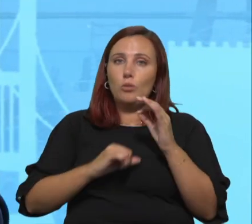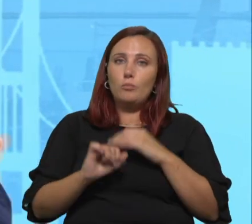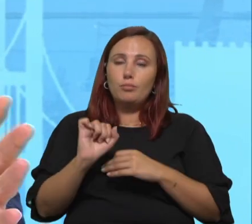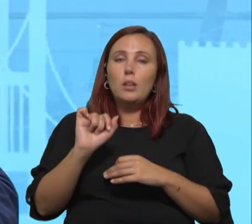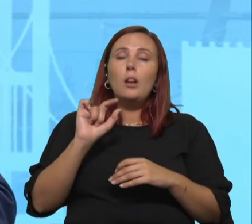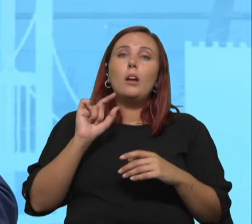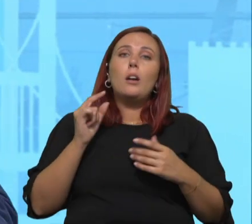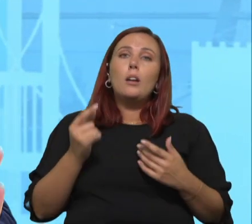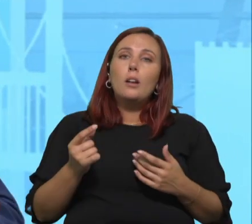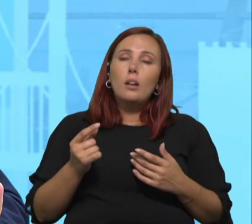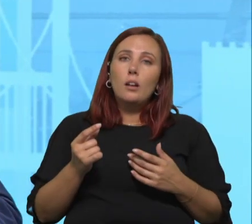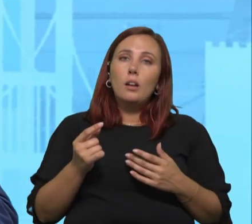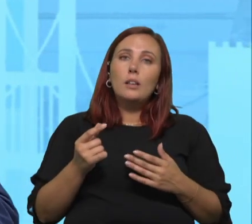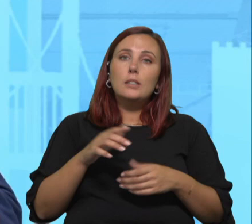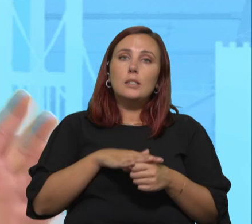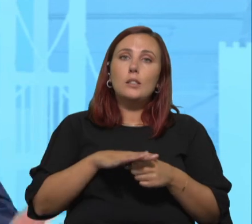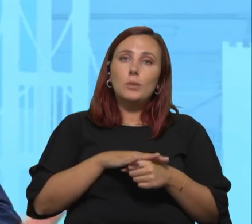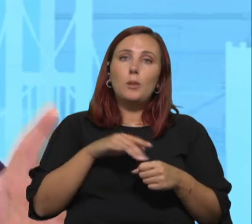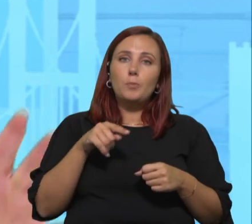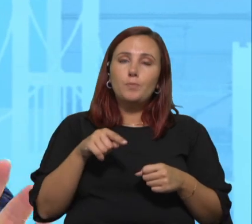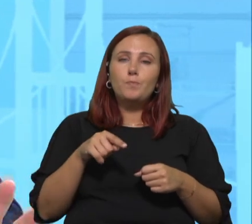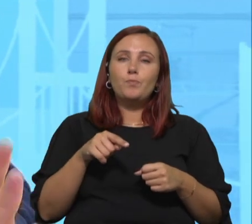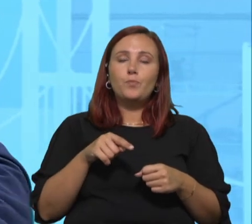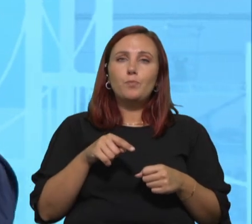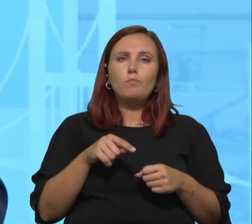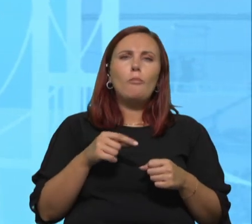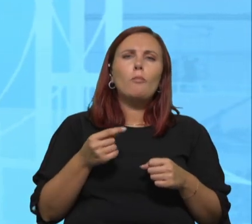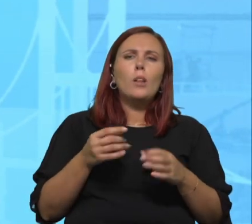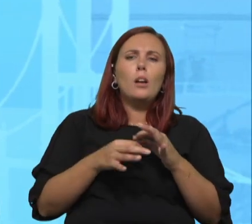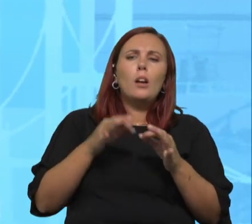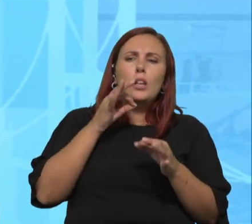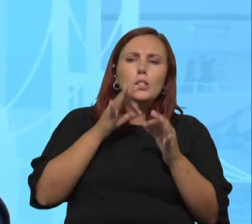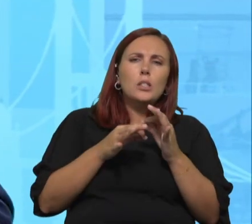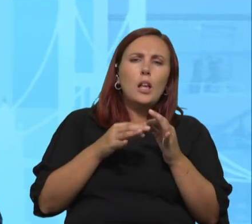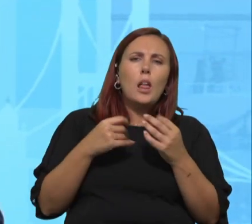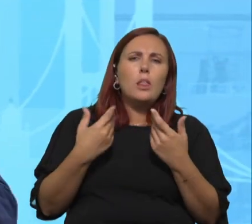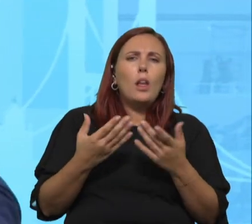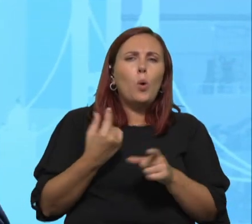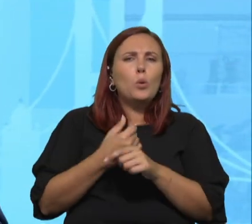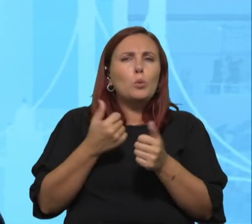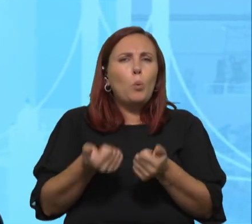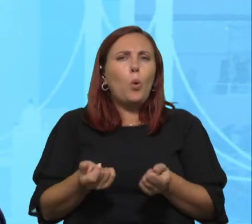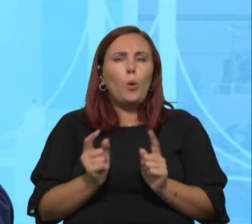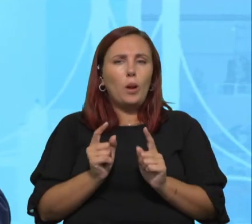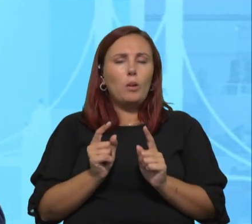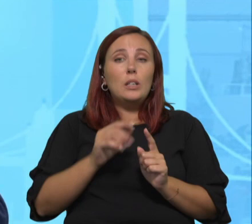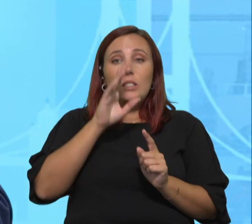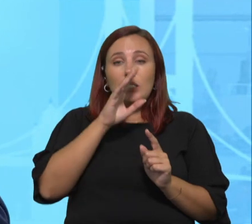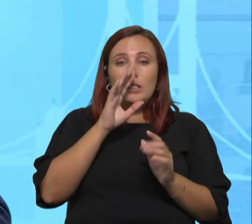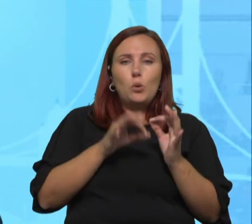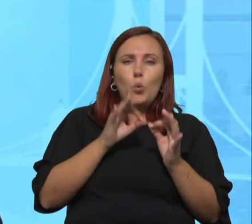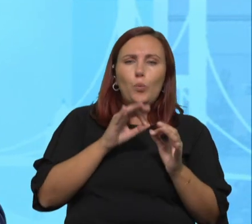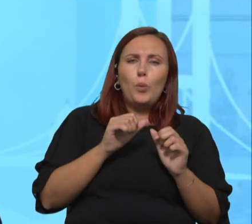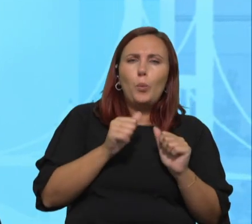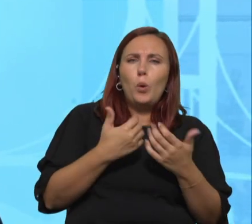vai pôr perante esta situação: deve ou não a vinha dar bom fruto? E dando a vinha bom fruto, deve ou não